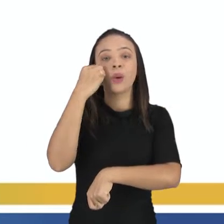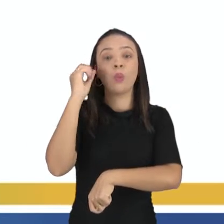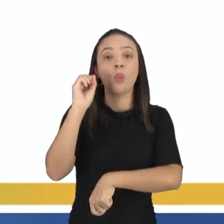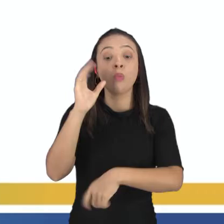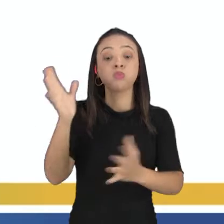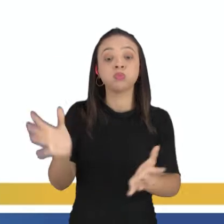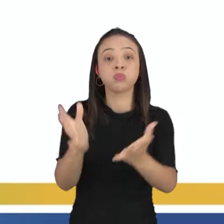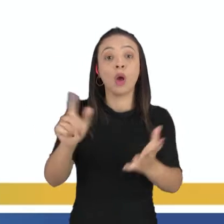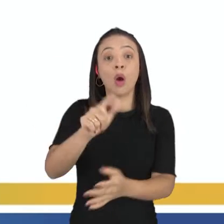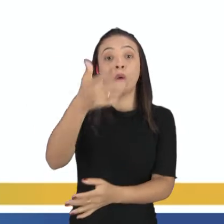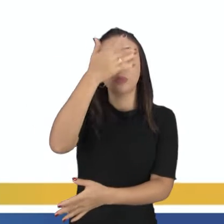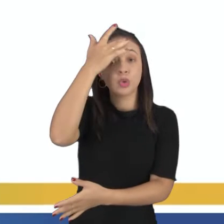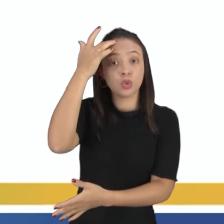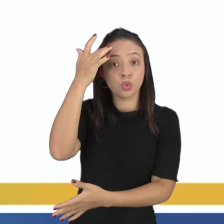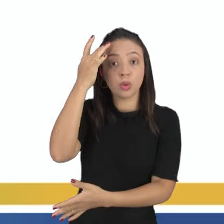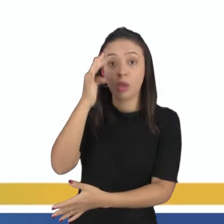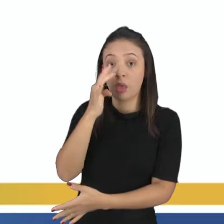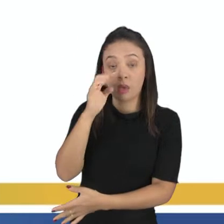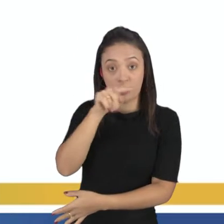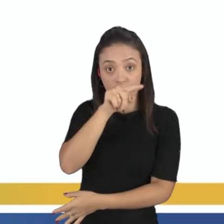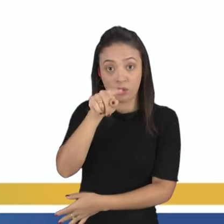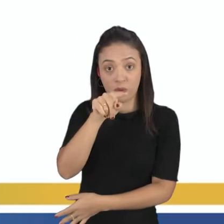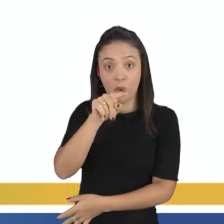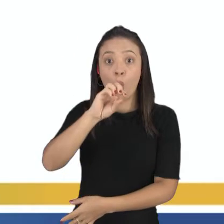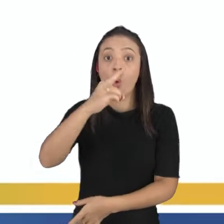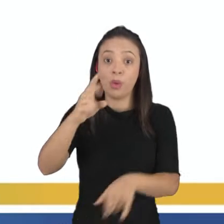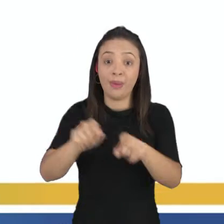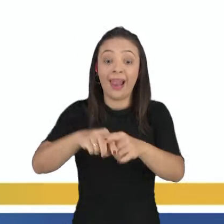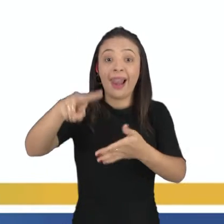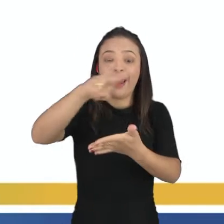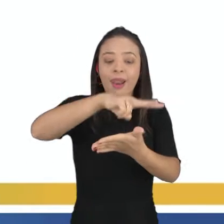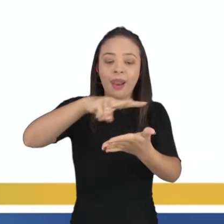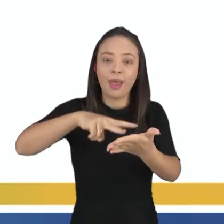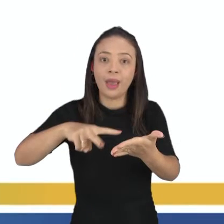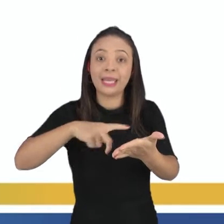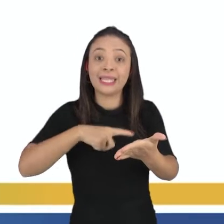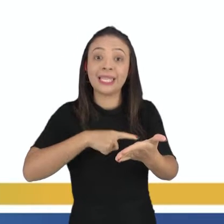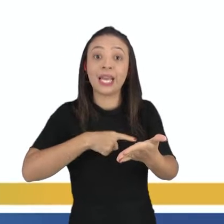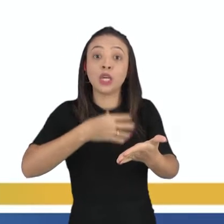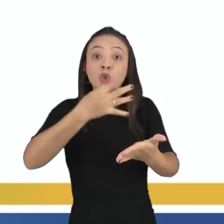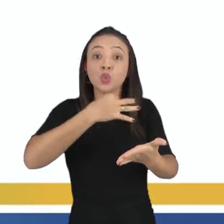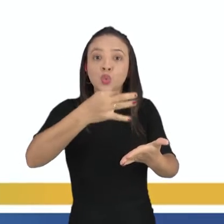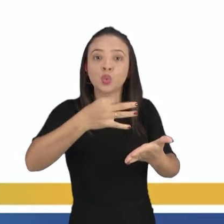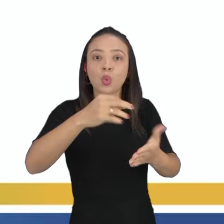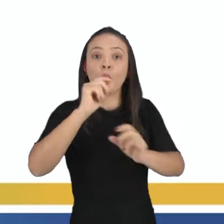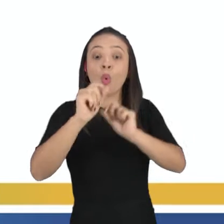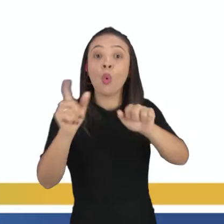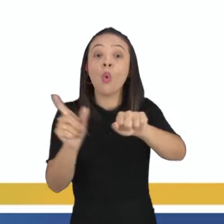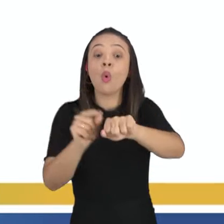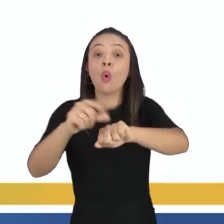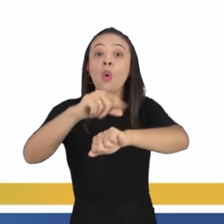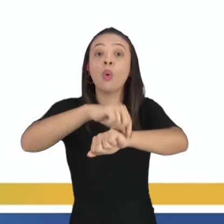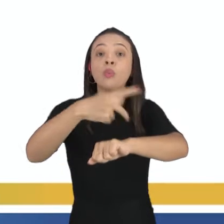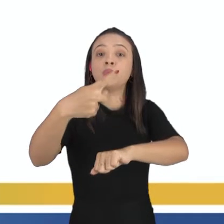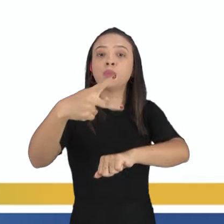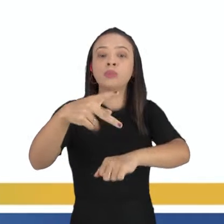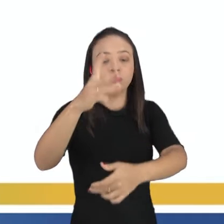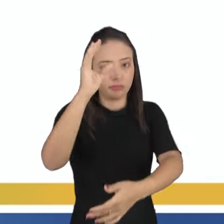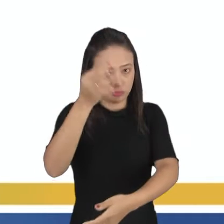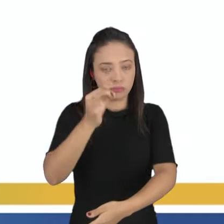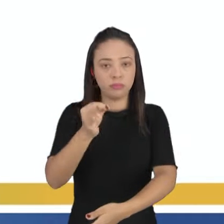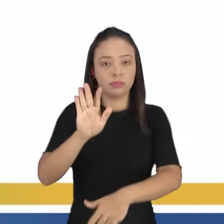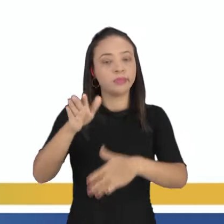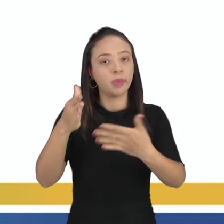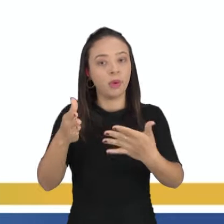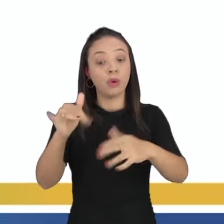quem te ouve ou lê algo escrito por você de que seu ponto de vista está correto. A argumentação é